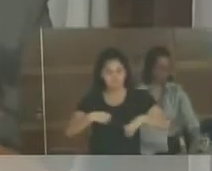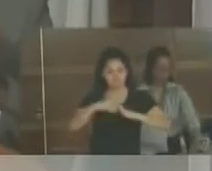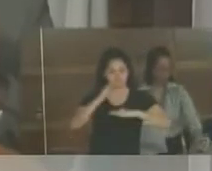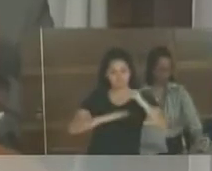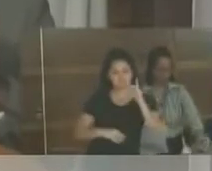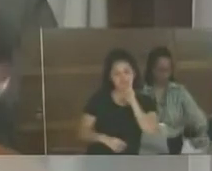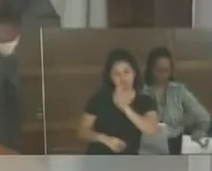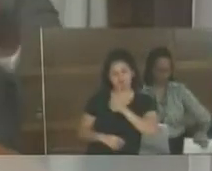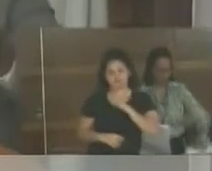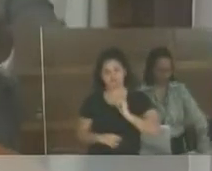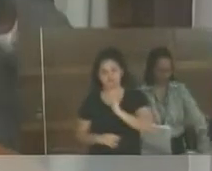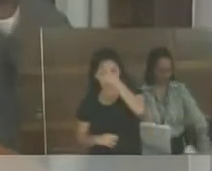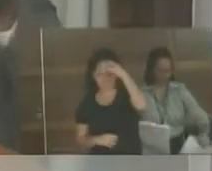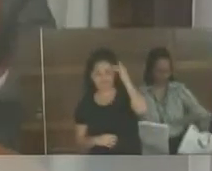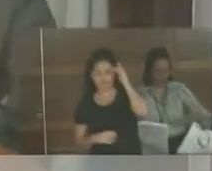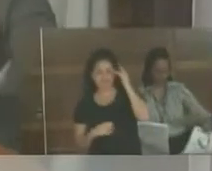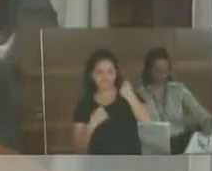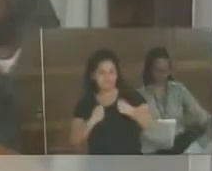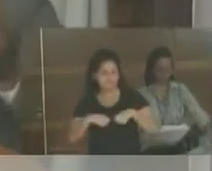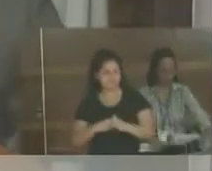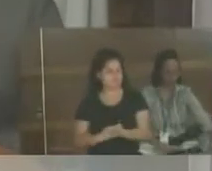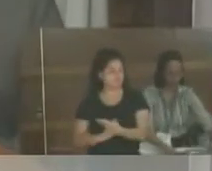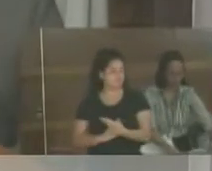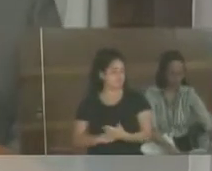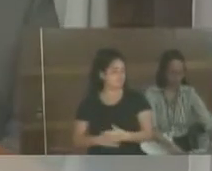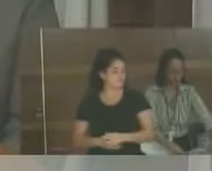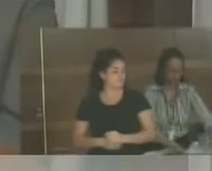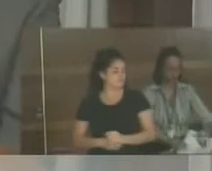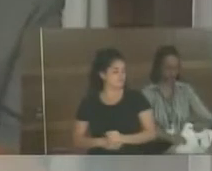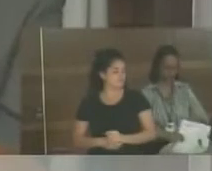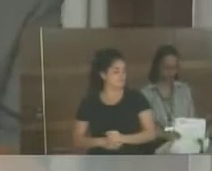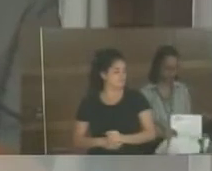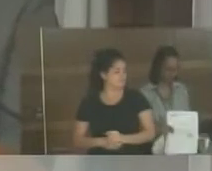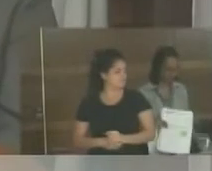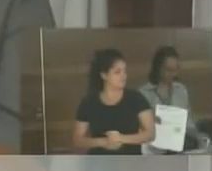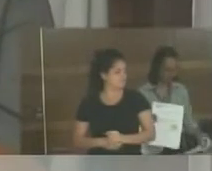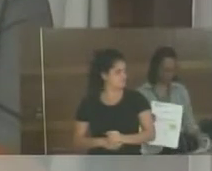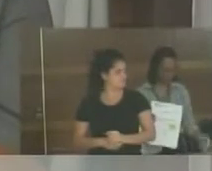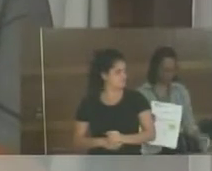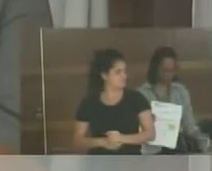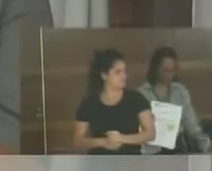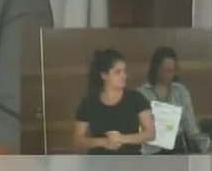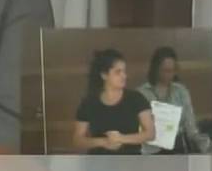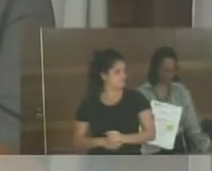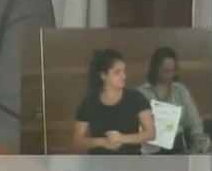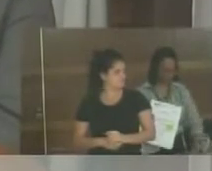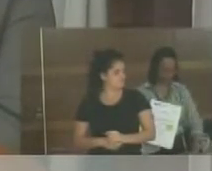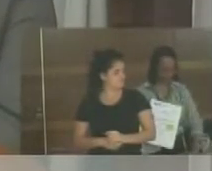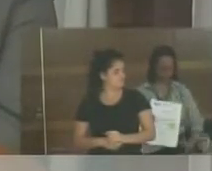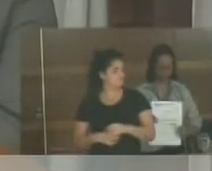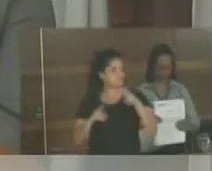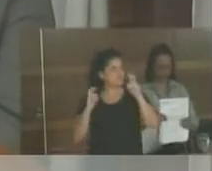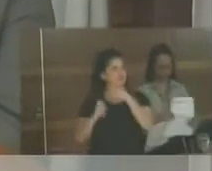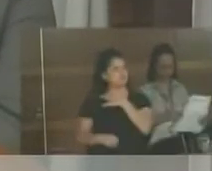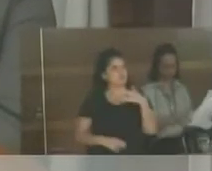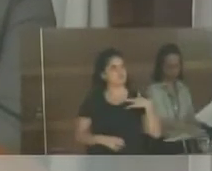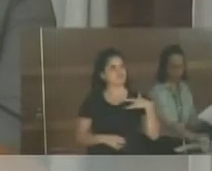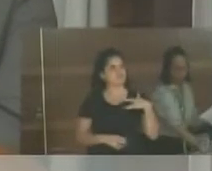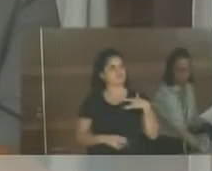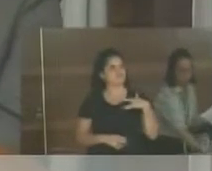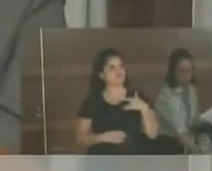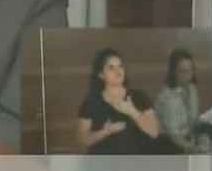para esse caminho. E a gente poder fazer um trabalho bem com anterioridade. Com relação à saúde,